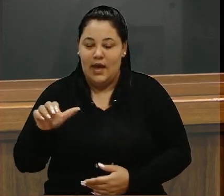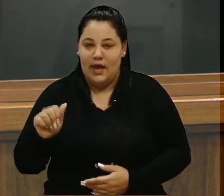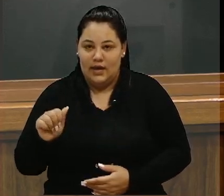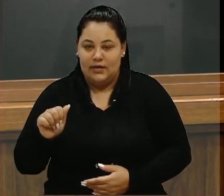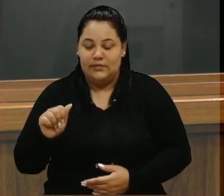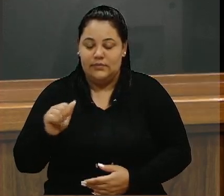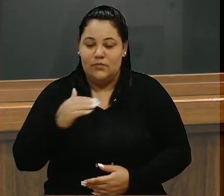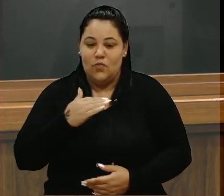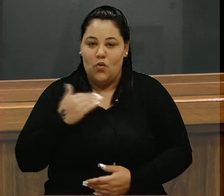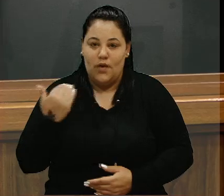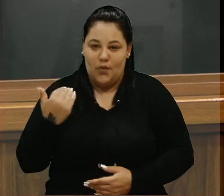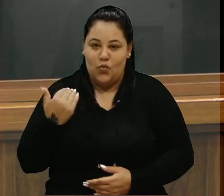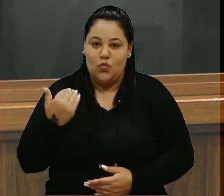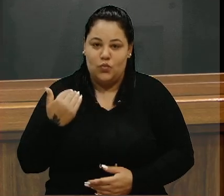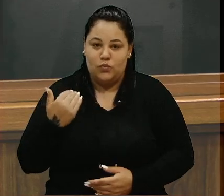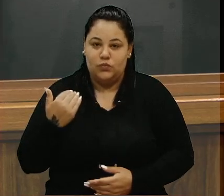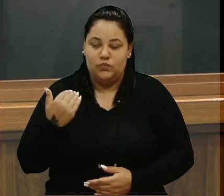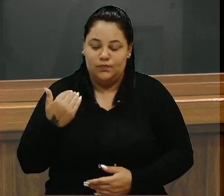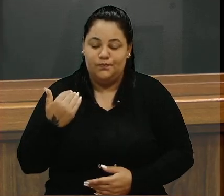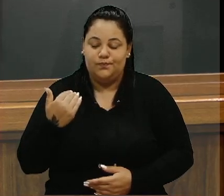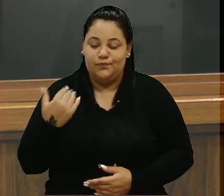escola,